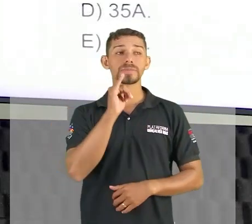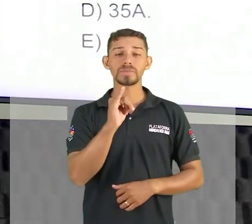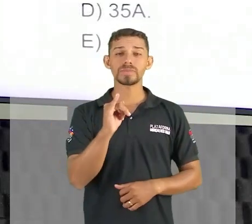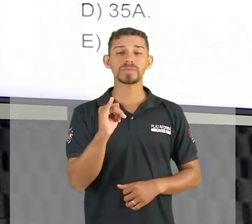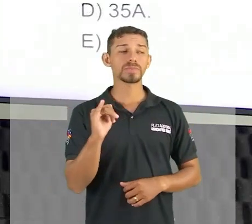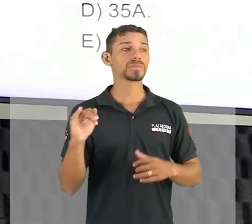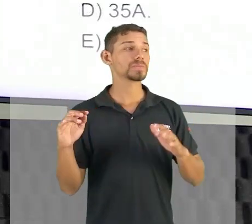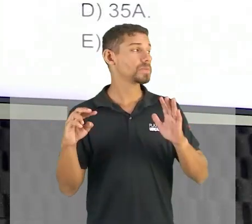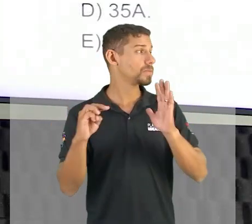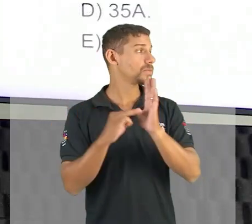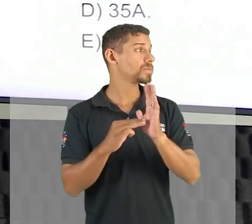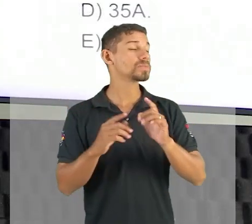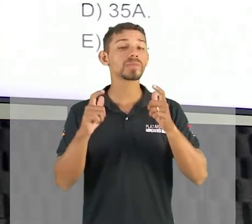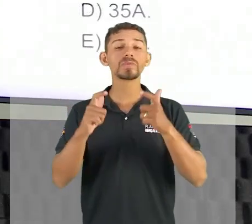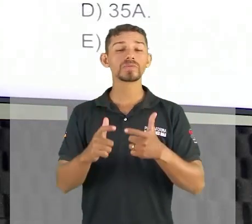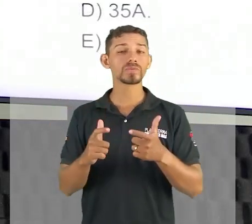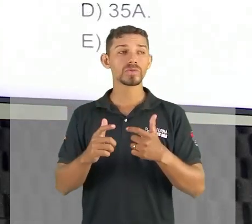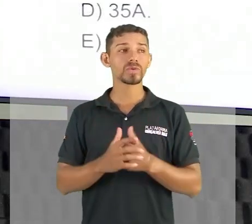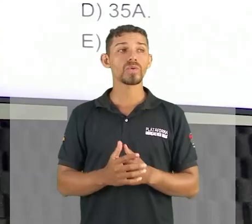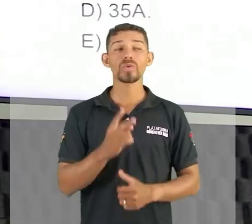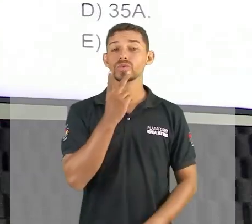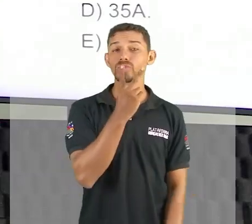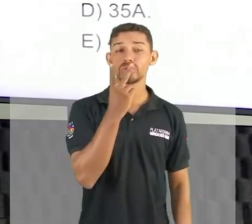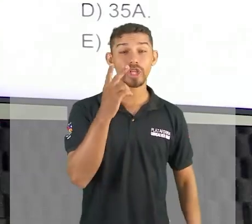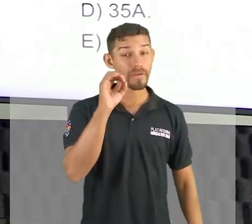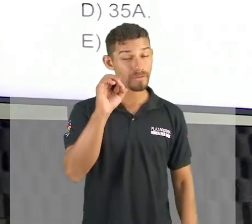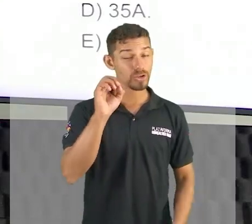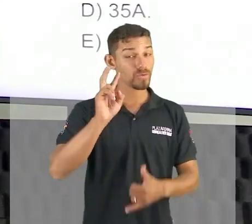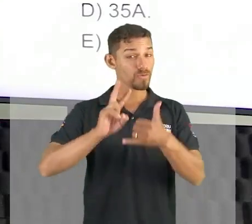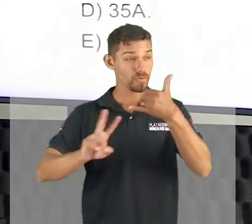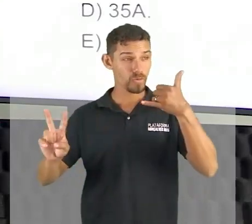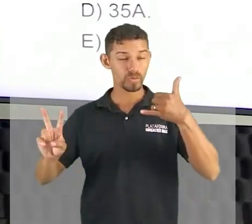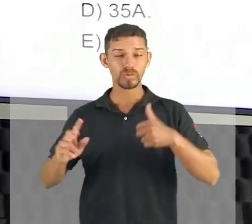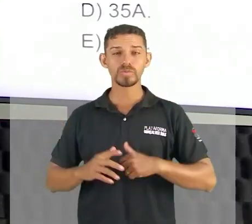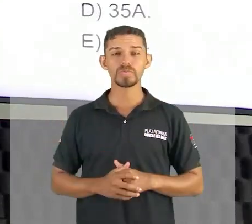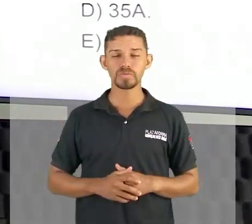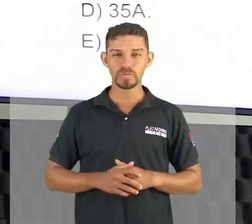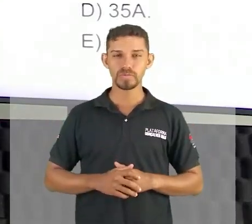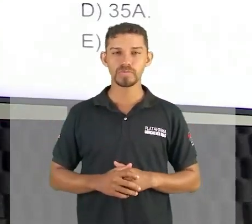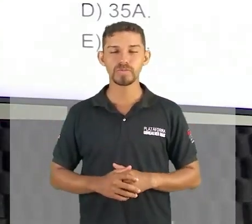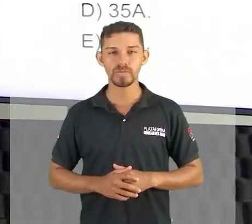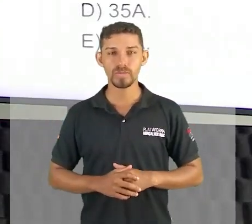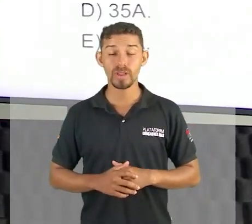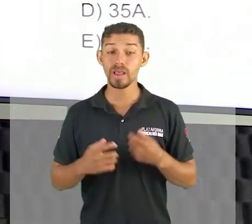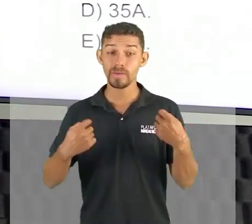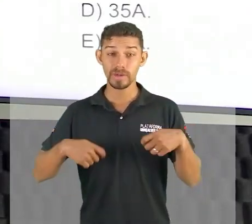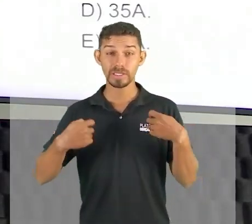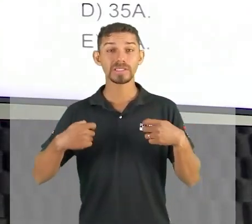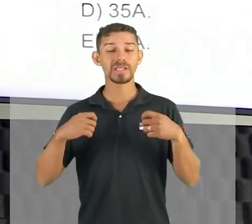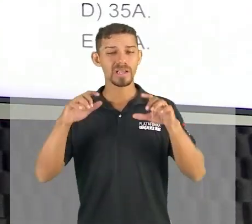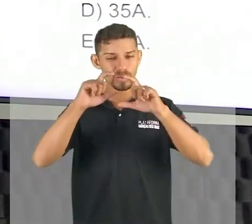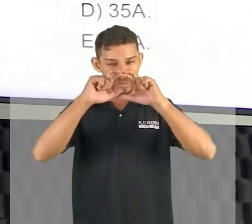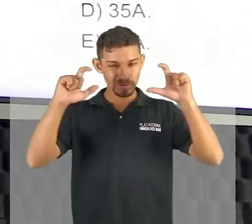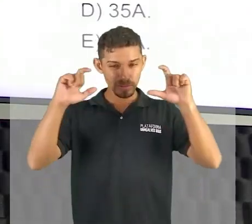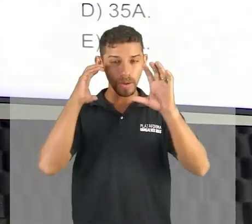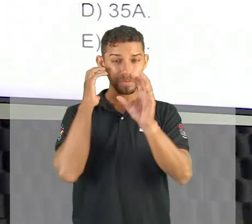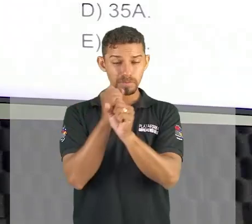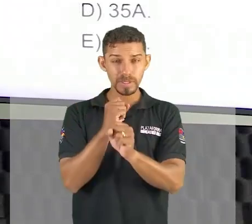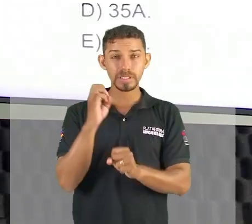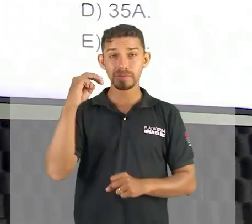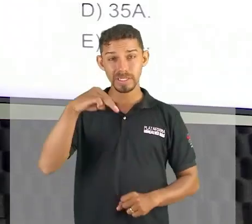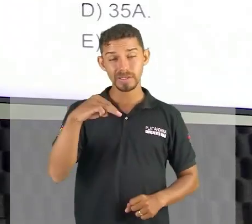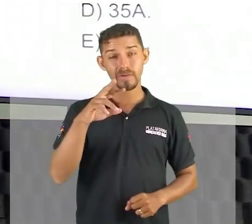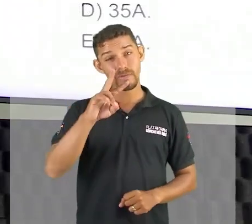ligada a onde 220 V certo Então temos que ter uma equação matemática que